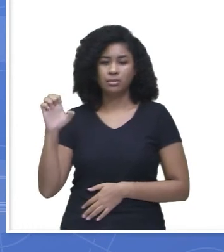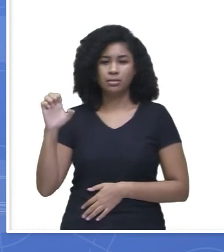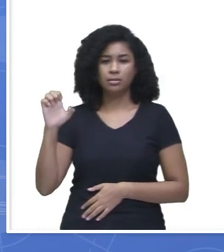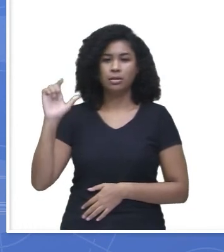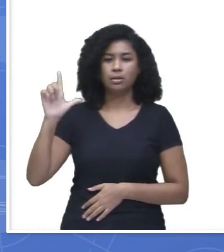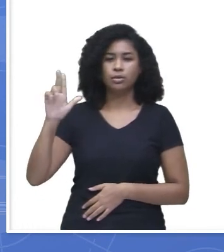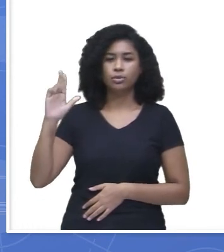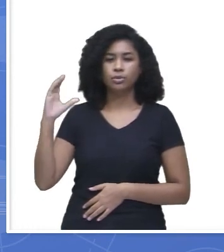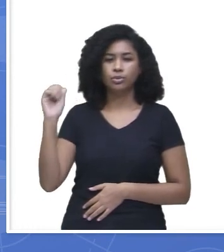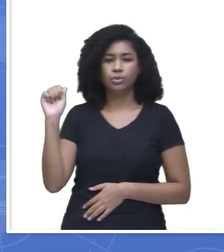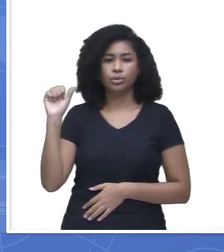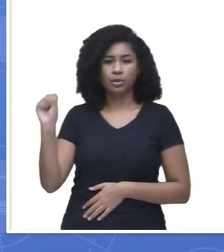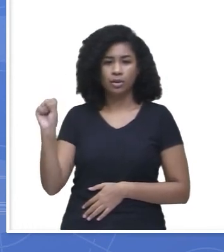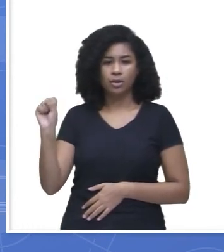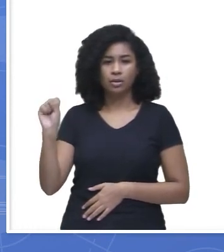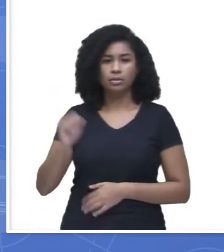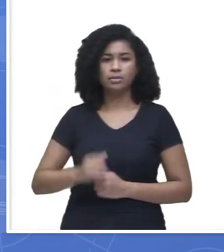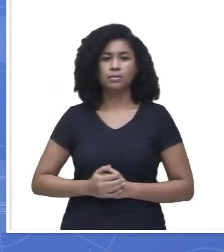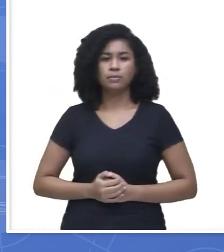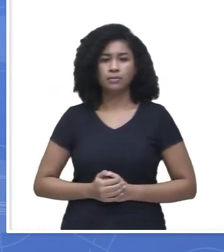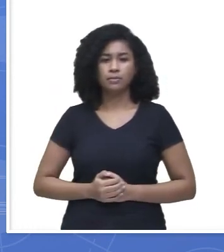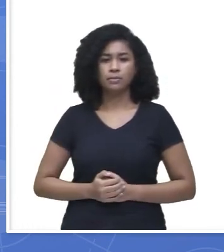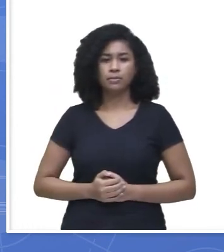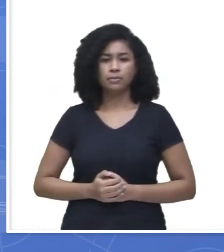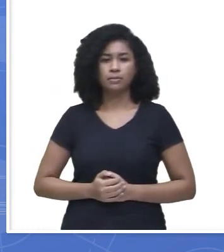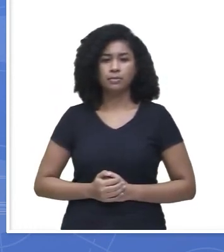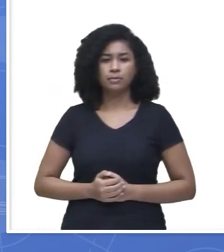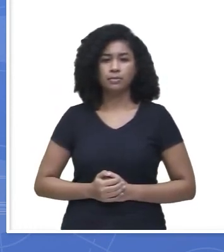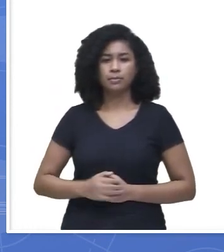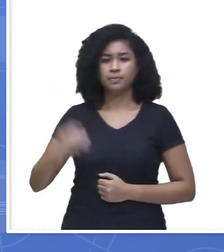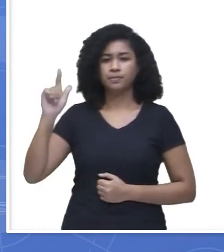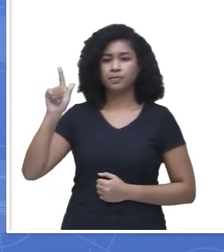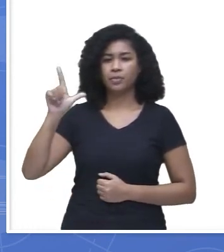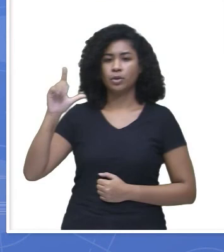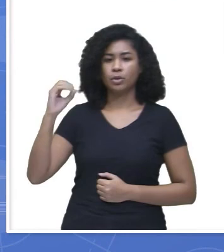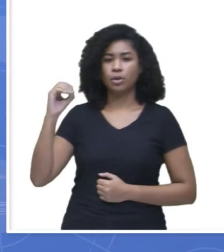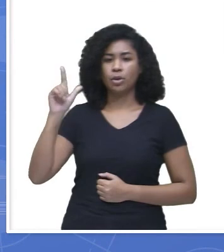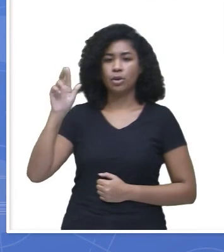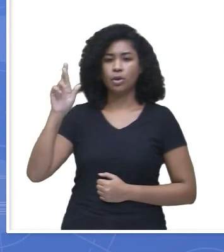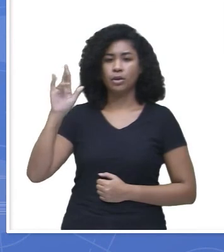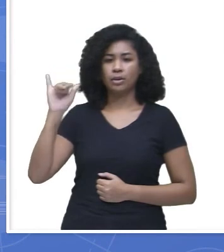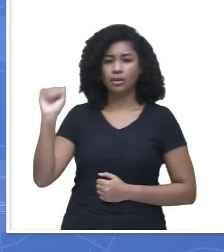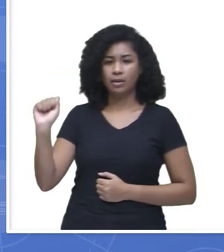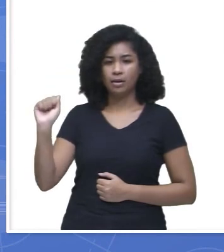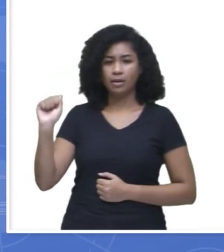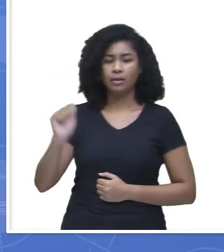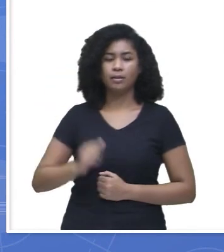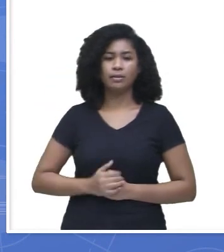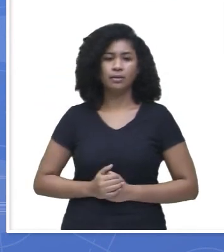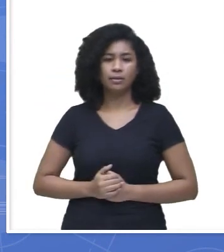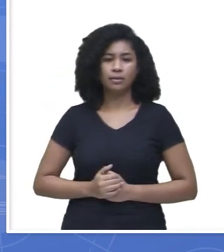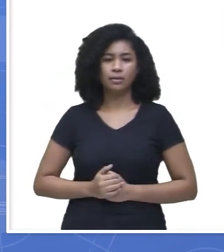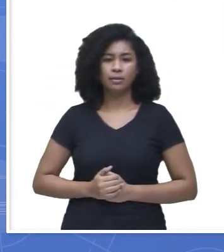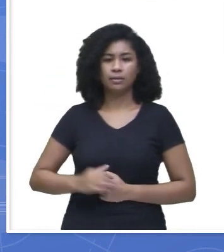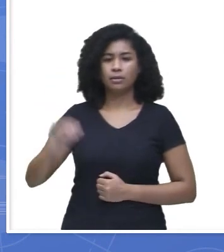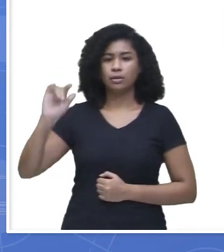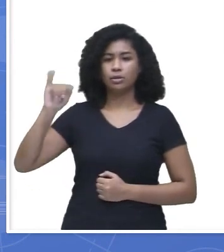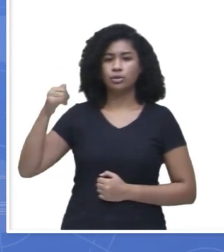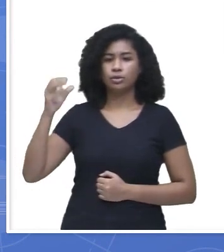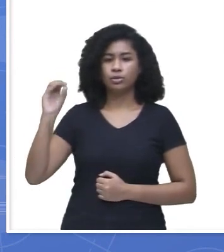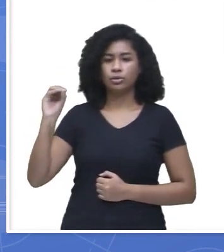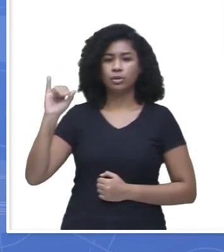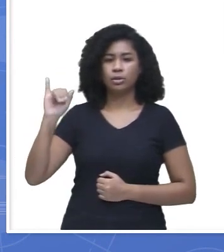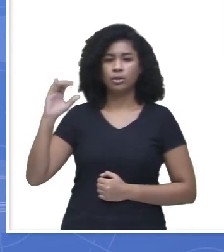Castelo Branco, tá bom? Quem mais? A Glória, Oxi, letra D, a